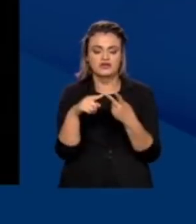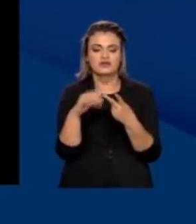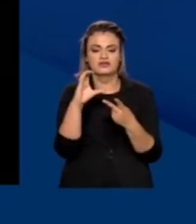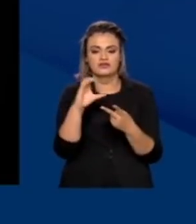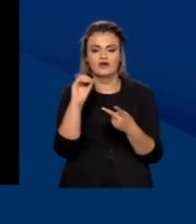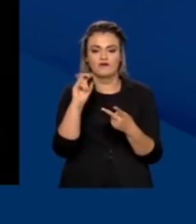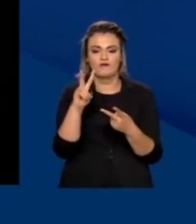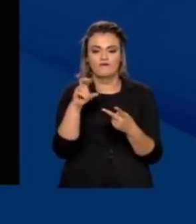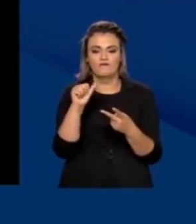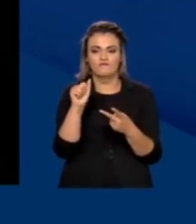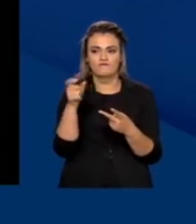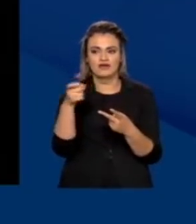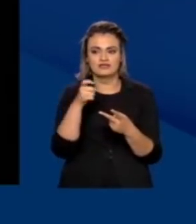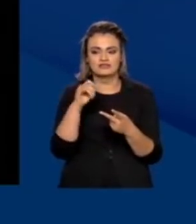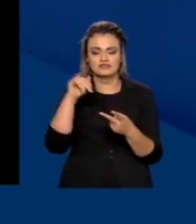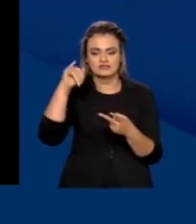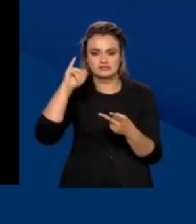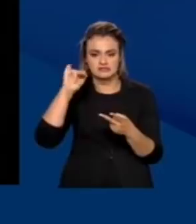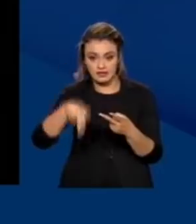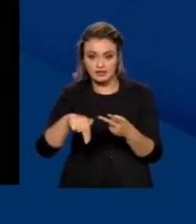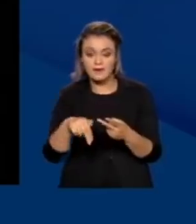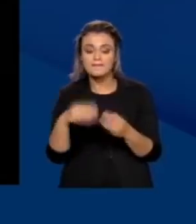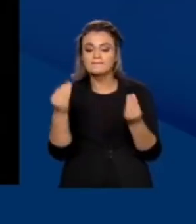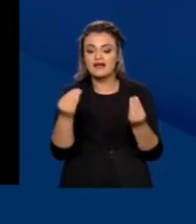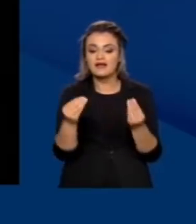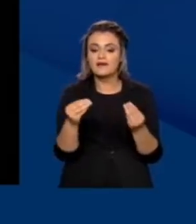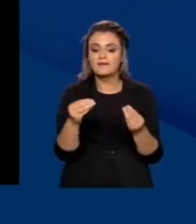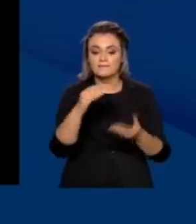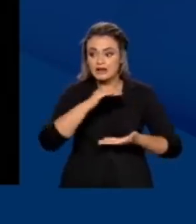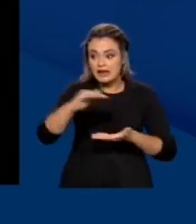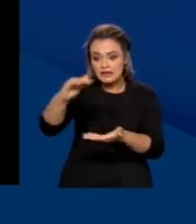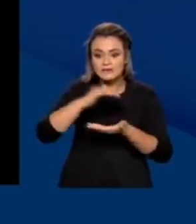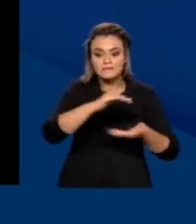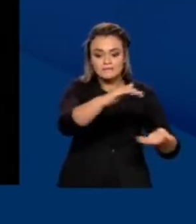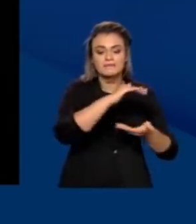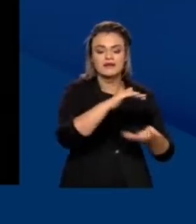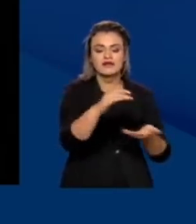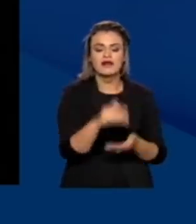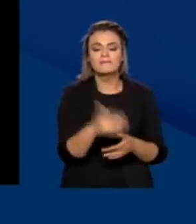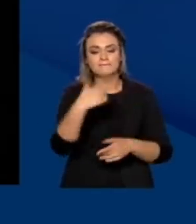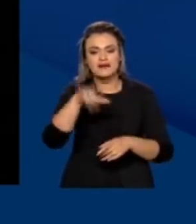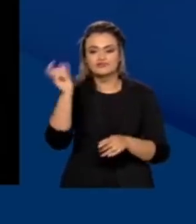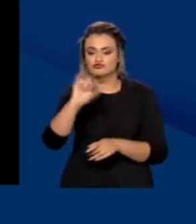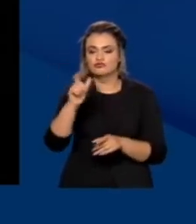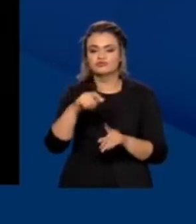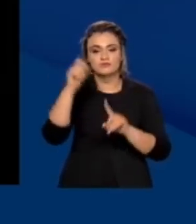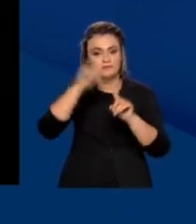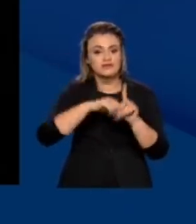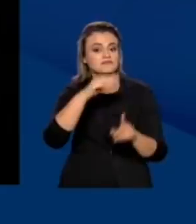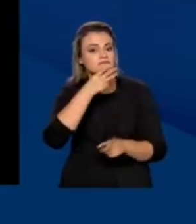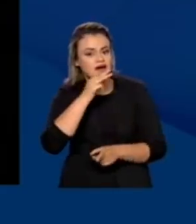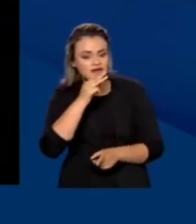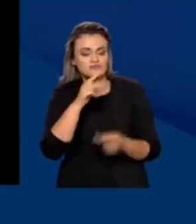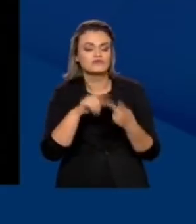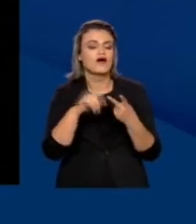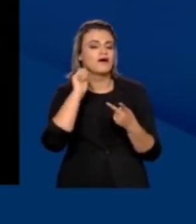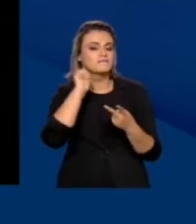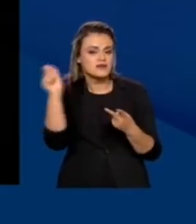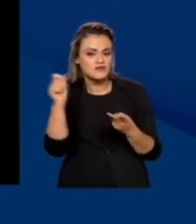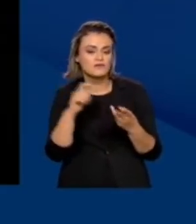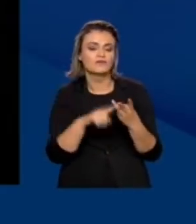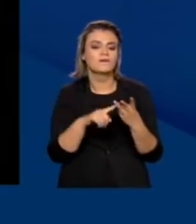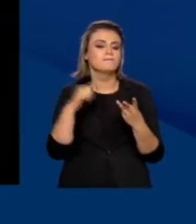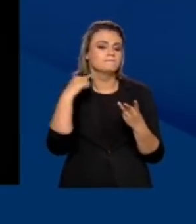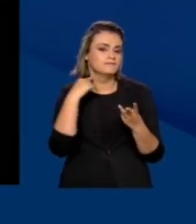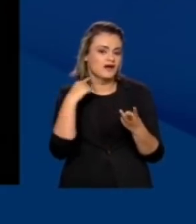Covaxin, para atender justamente este momento, disponibilizando mais doses a partir do mês de março, de abril,